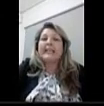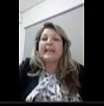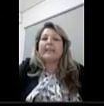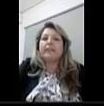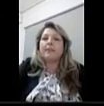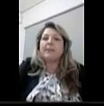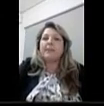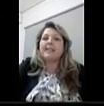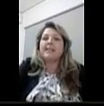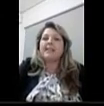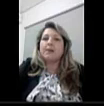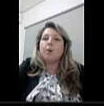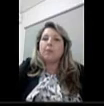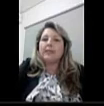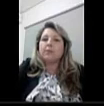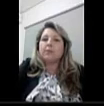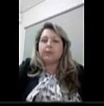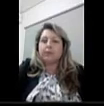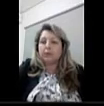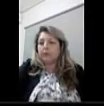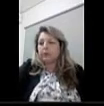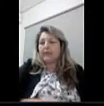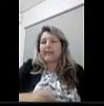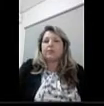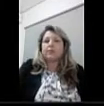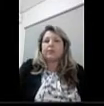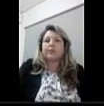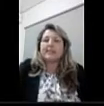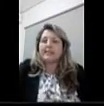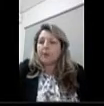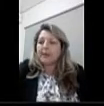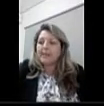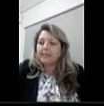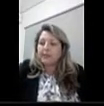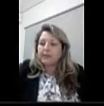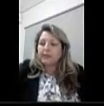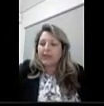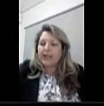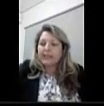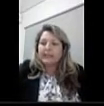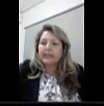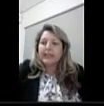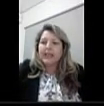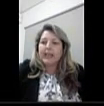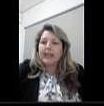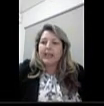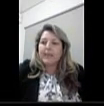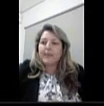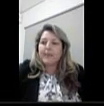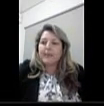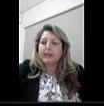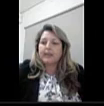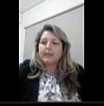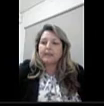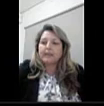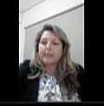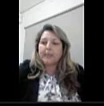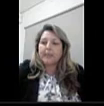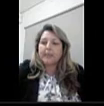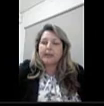Aliar a alfabetização ao método fônico, né? Isso foi uma questão bastante falada pela